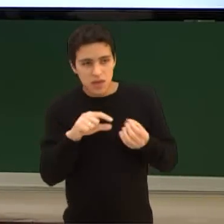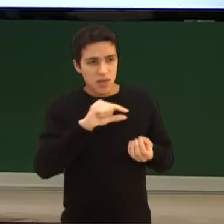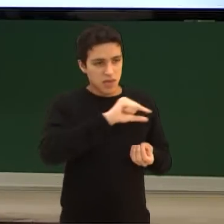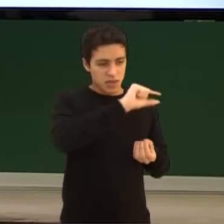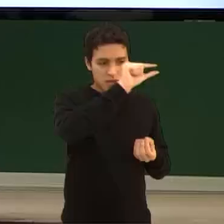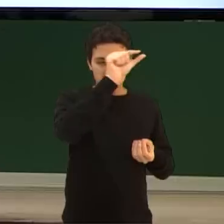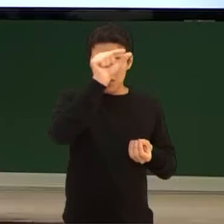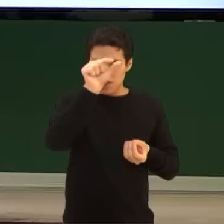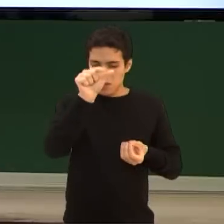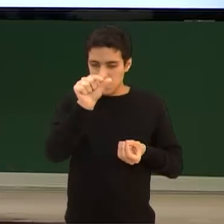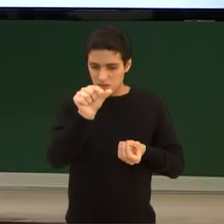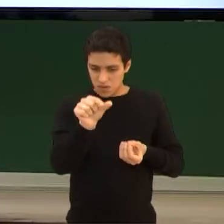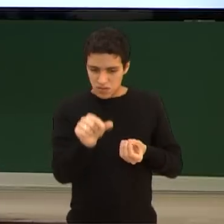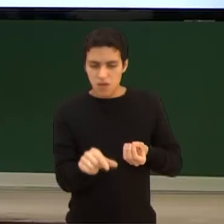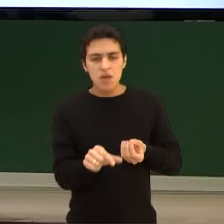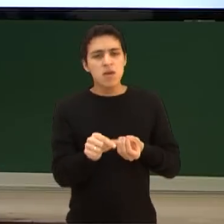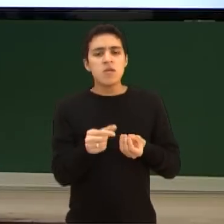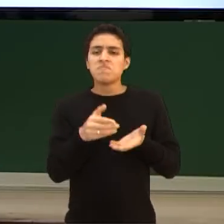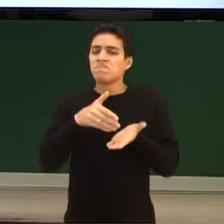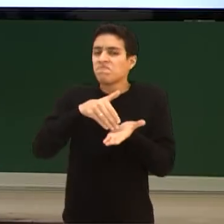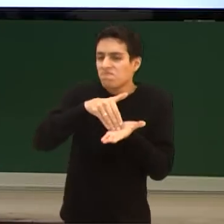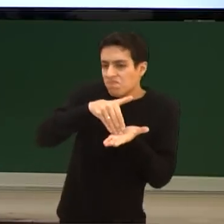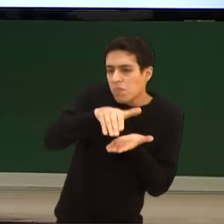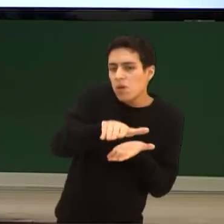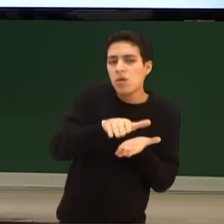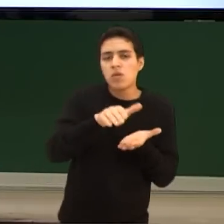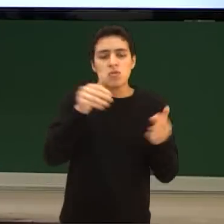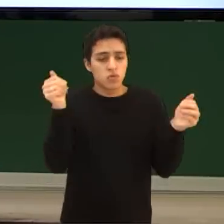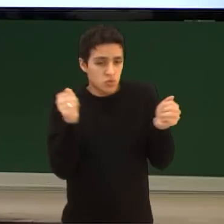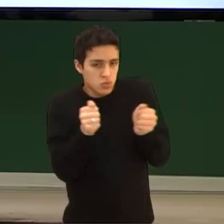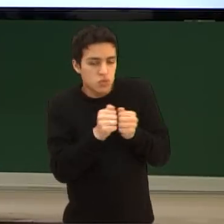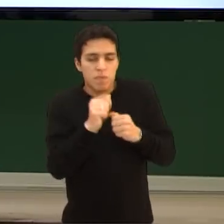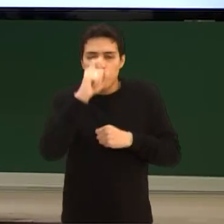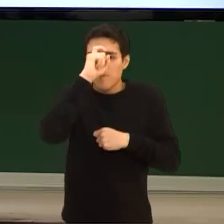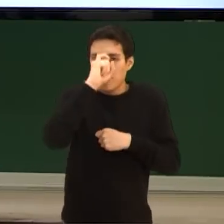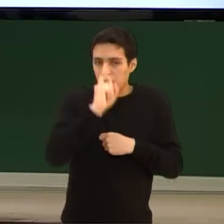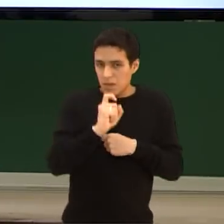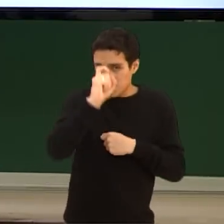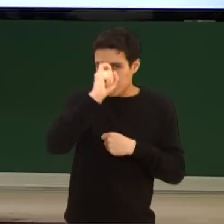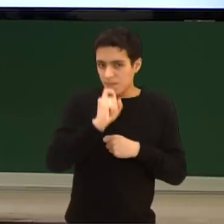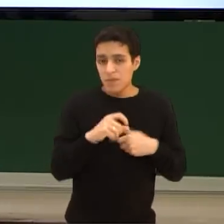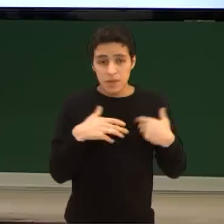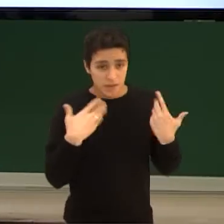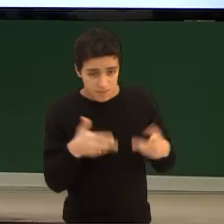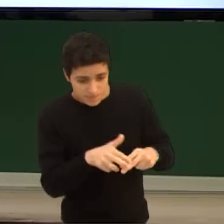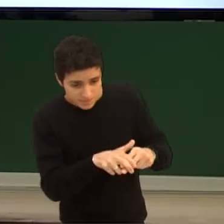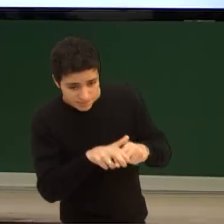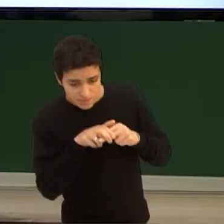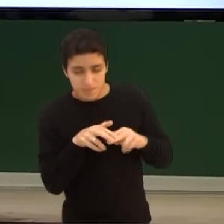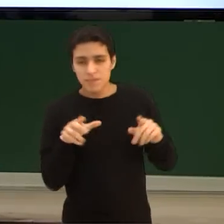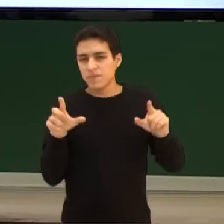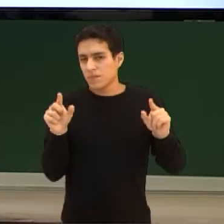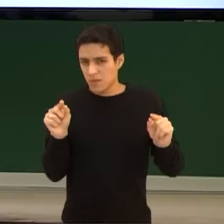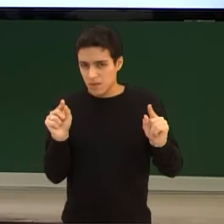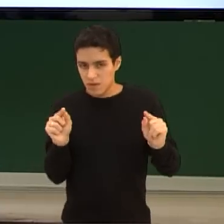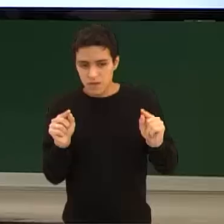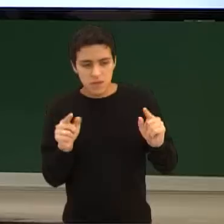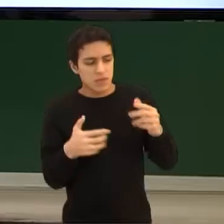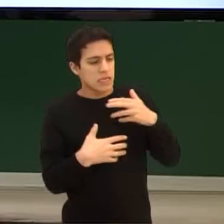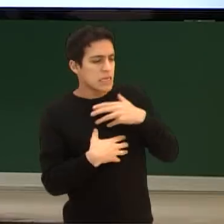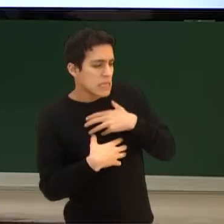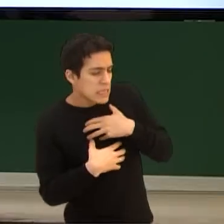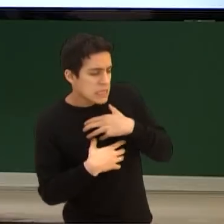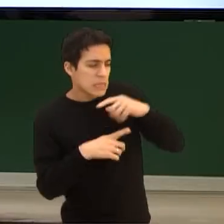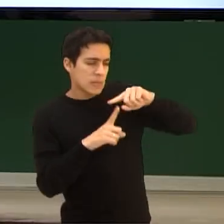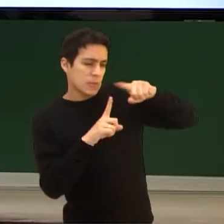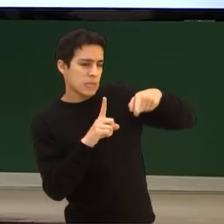vai ser eliminado depois, juntamente com a menstruação, tá? Então, por isso que, né, um dos sintomas